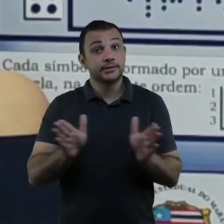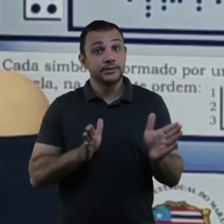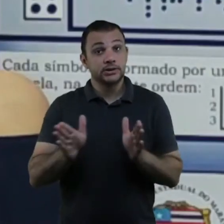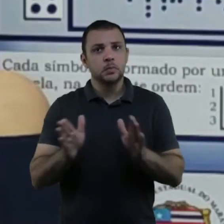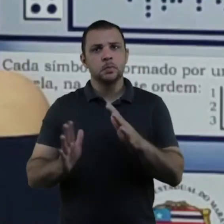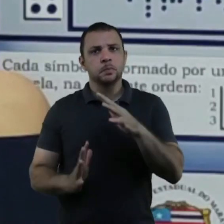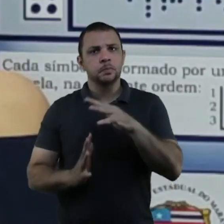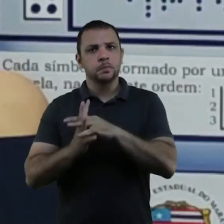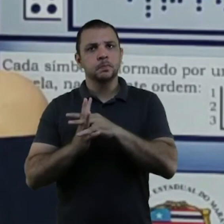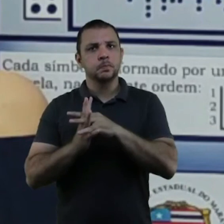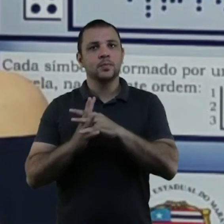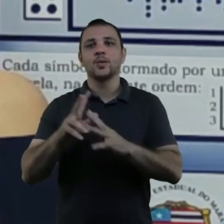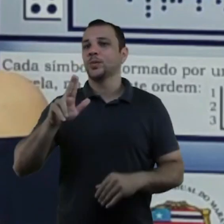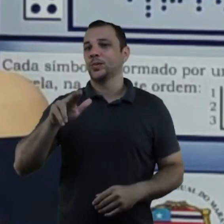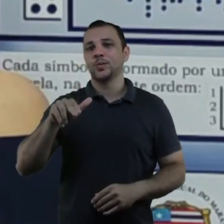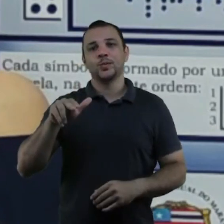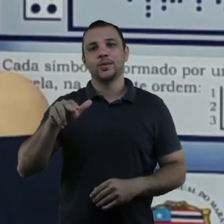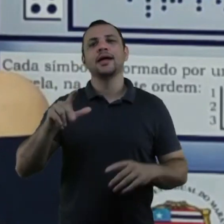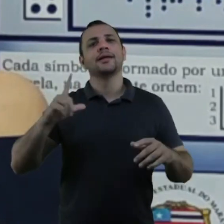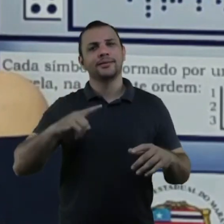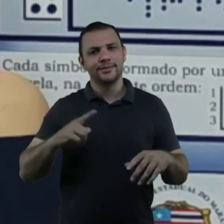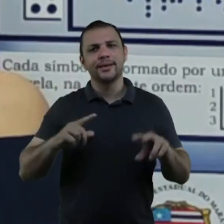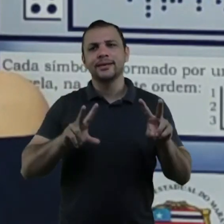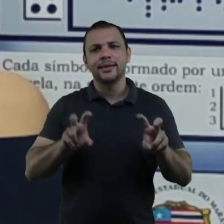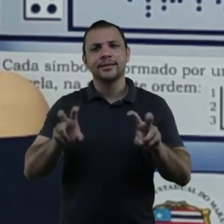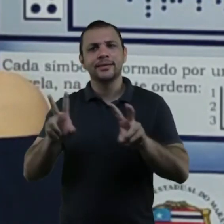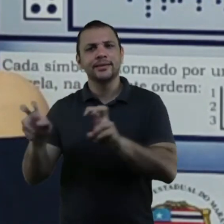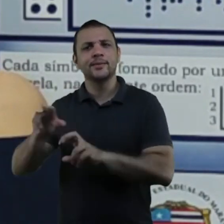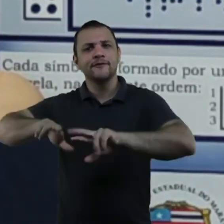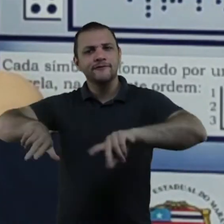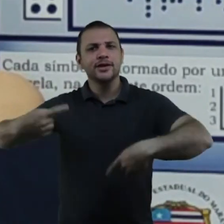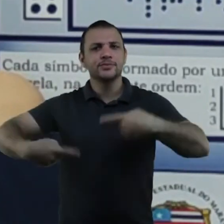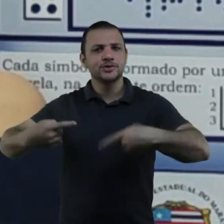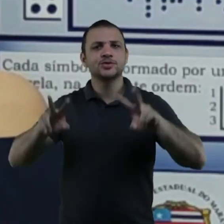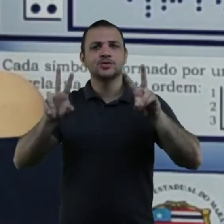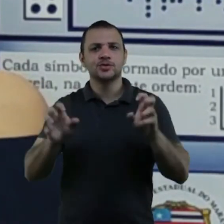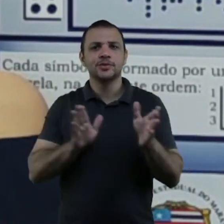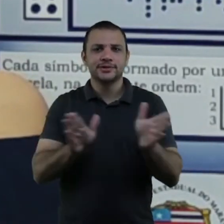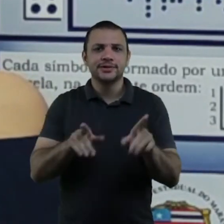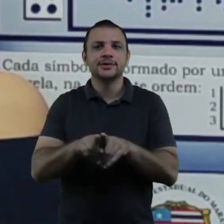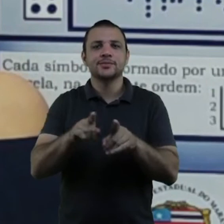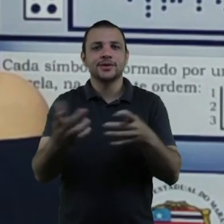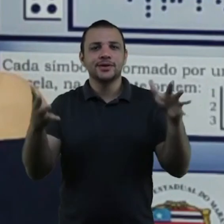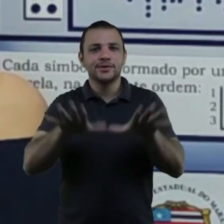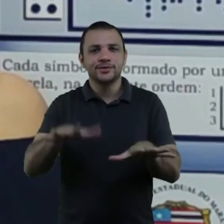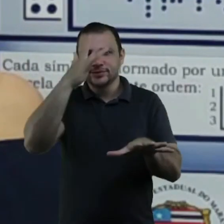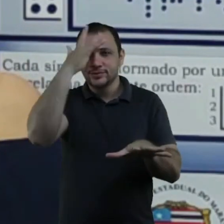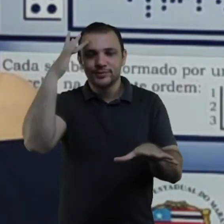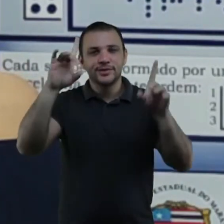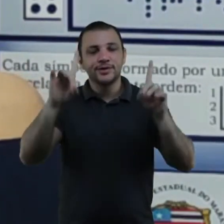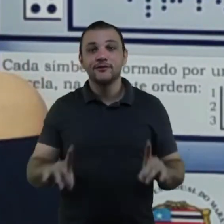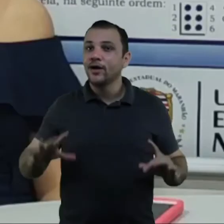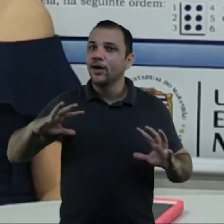que a acessibilidade nunca é demais. Nós sempre temos o que falar em relação à acessibilidade e à inclusão de pessoas com deficiência